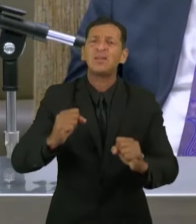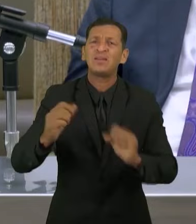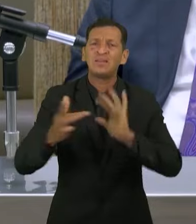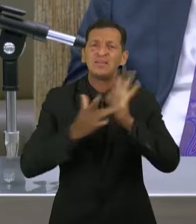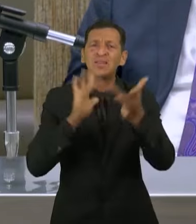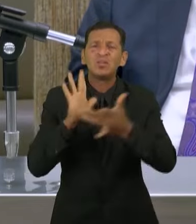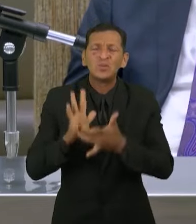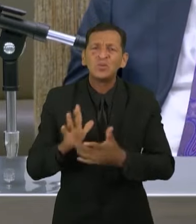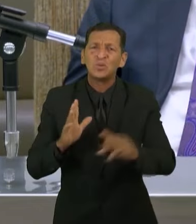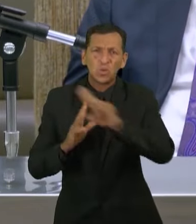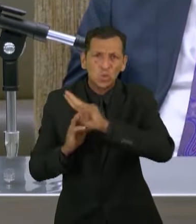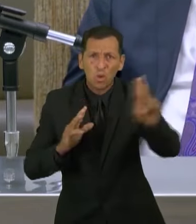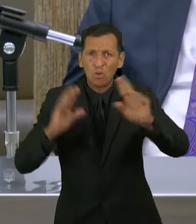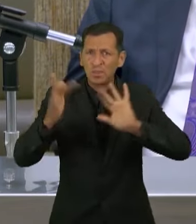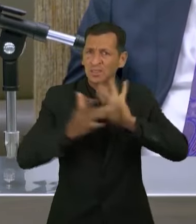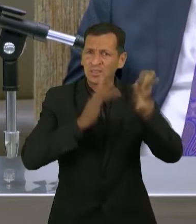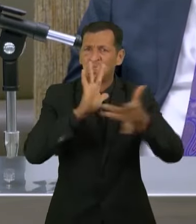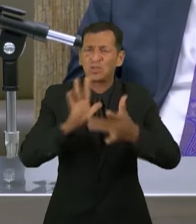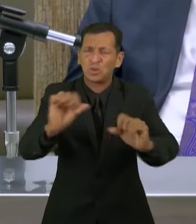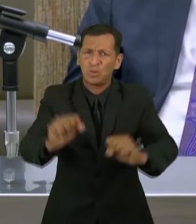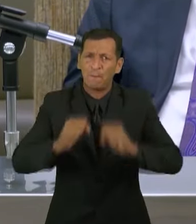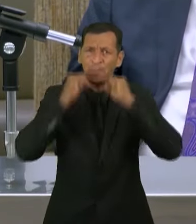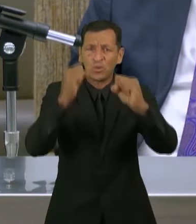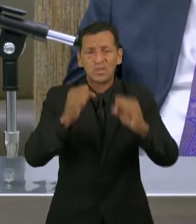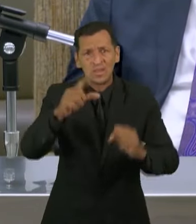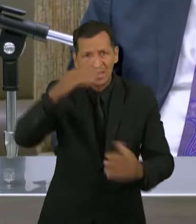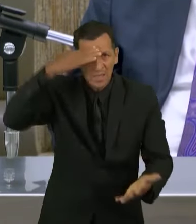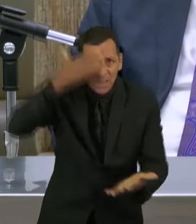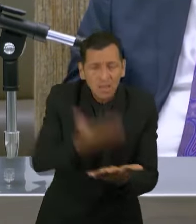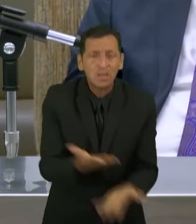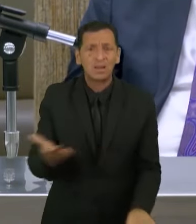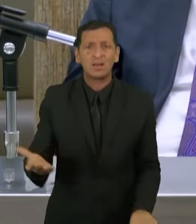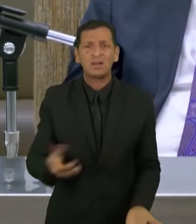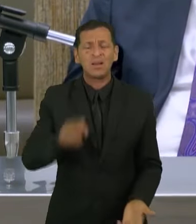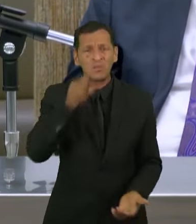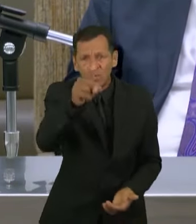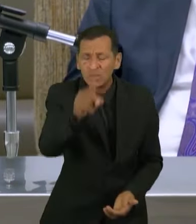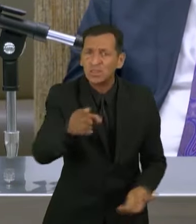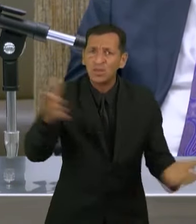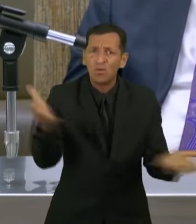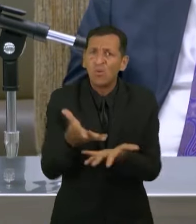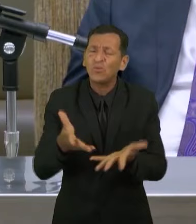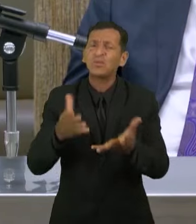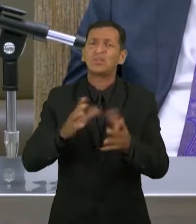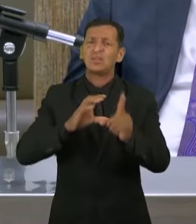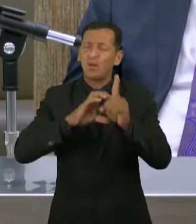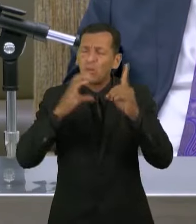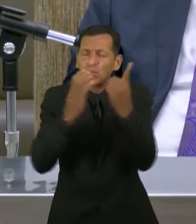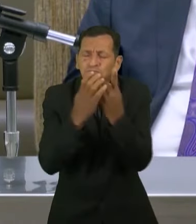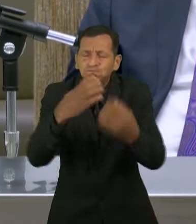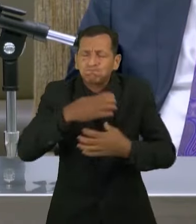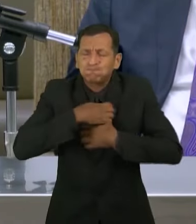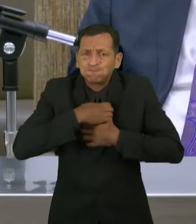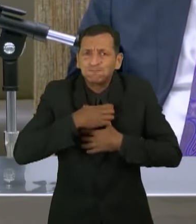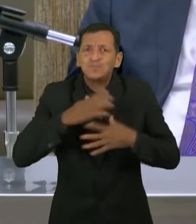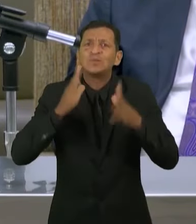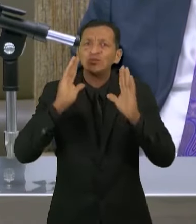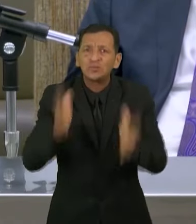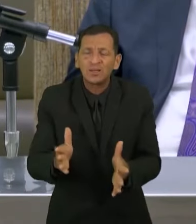nome de Jesus. A partir daquele momento, aquela mulher percebe que não tinha